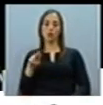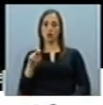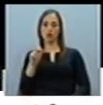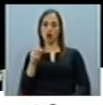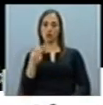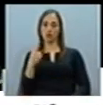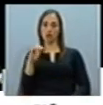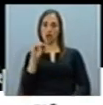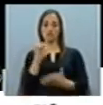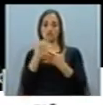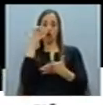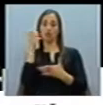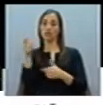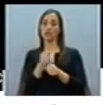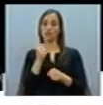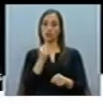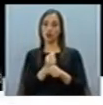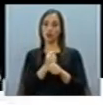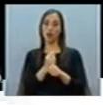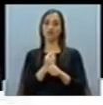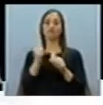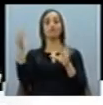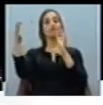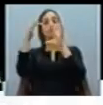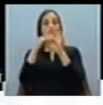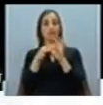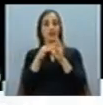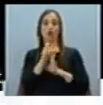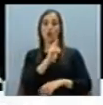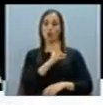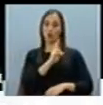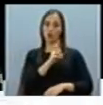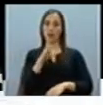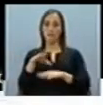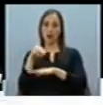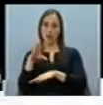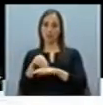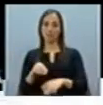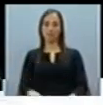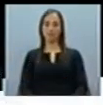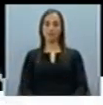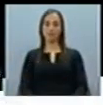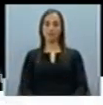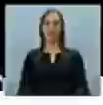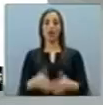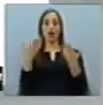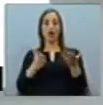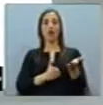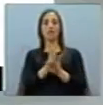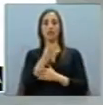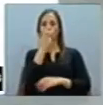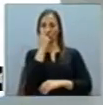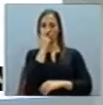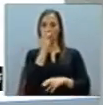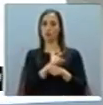de destaque também para esse trabalho, esta ponte cósmica entre a Rússia e a Maia. Muito bem, e agora seguimos com uma curiosidade, é